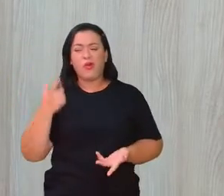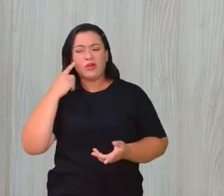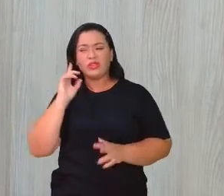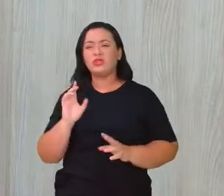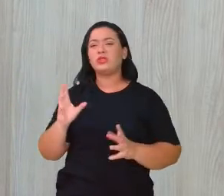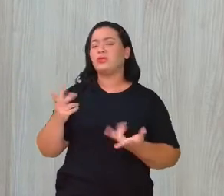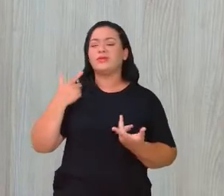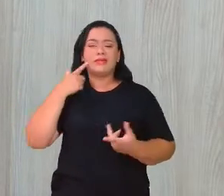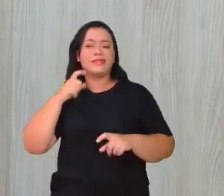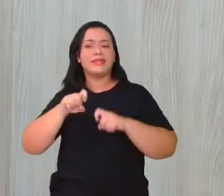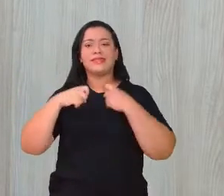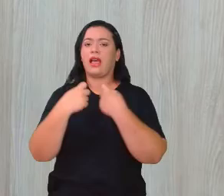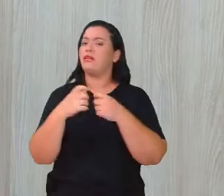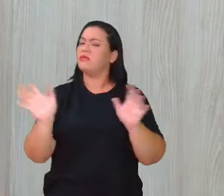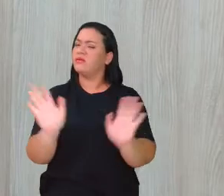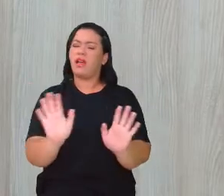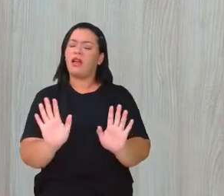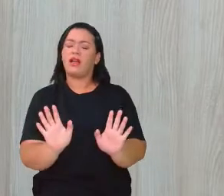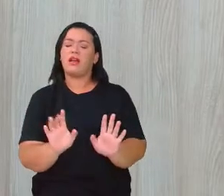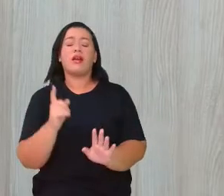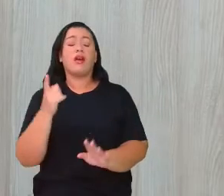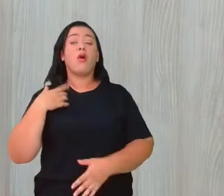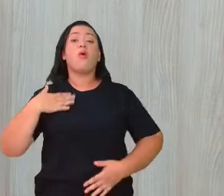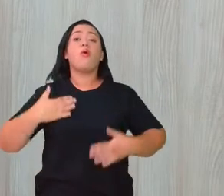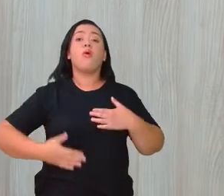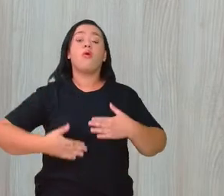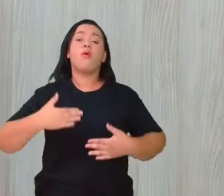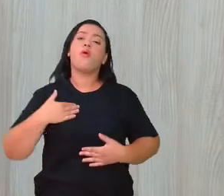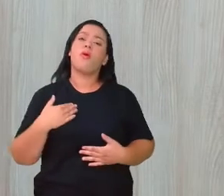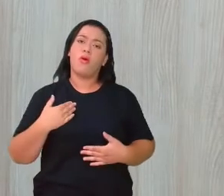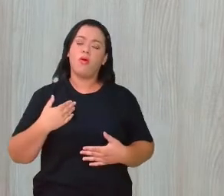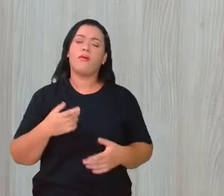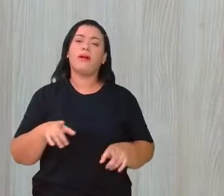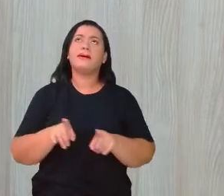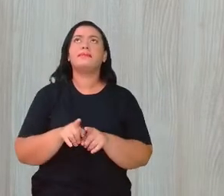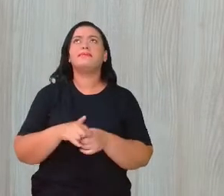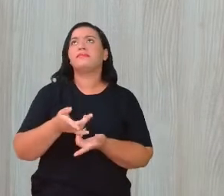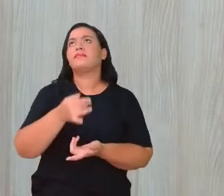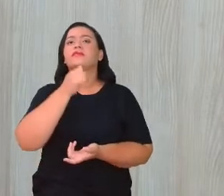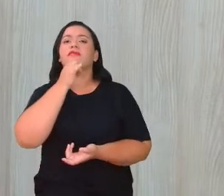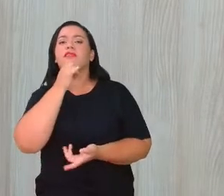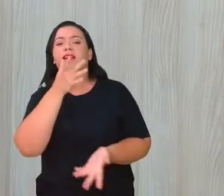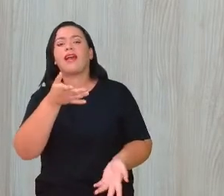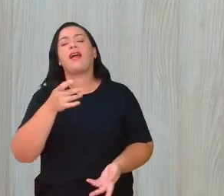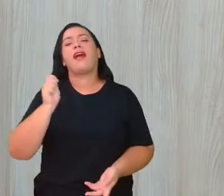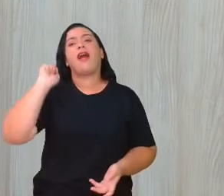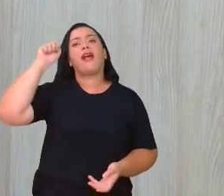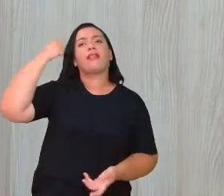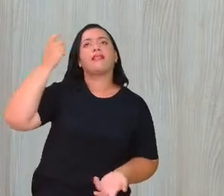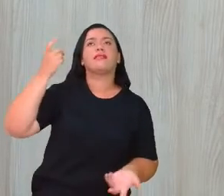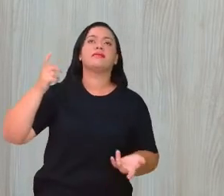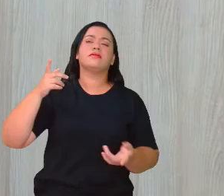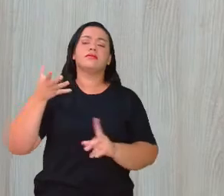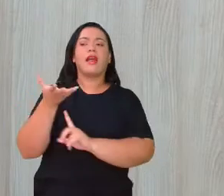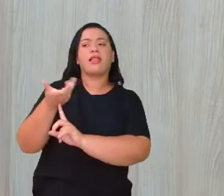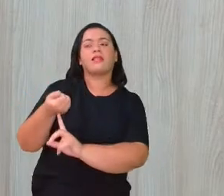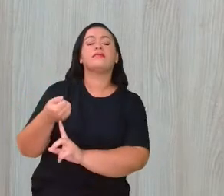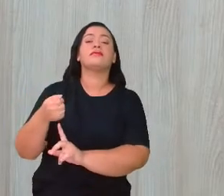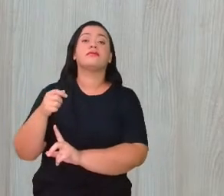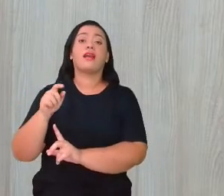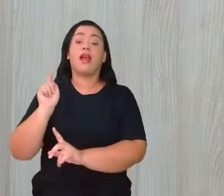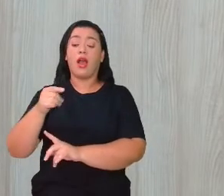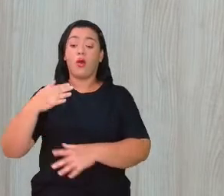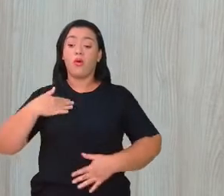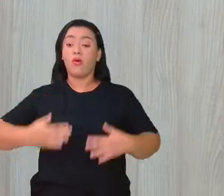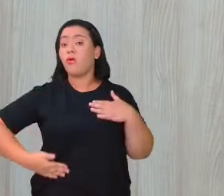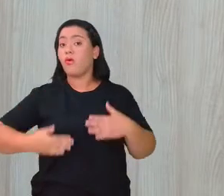tudo é sexualizado. Não. O corpo era funcional, assim como para, por exemplo, os artistas, os atores, os pintores, o corpo ele é